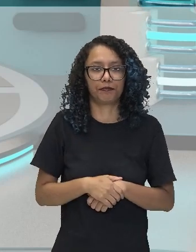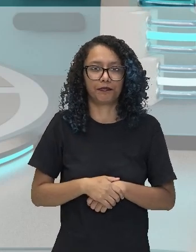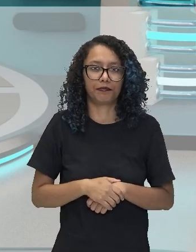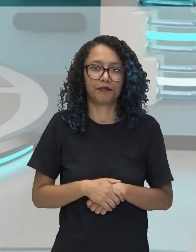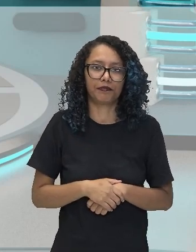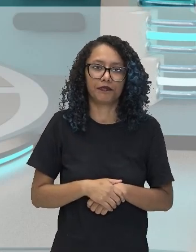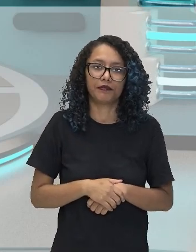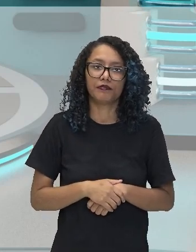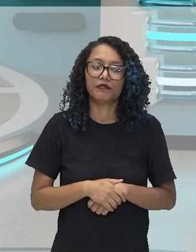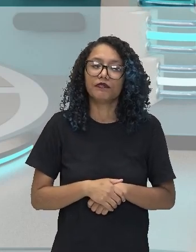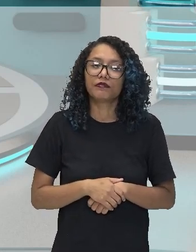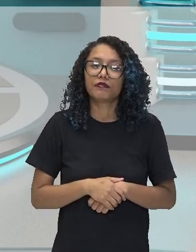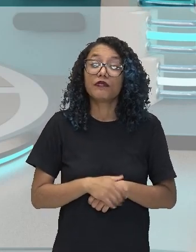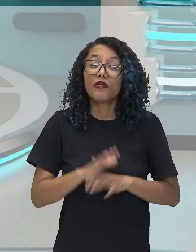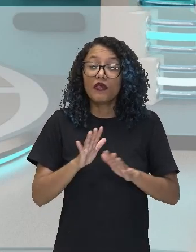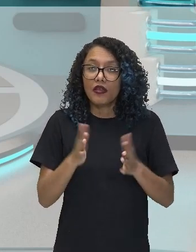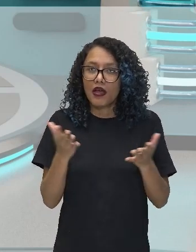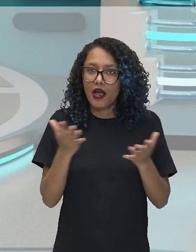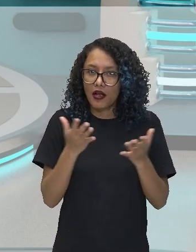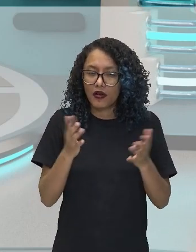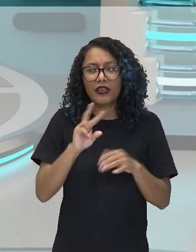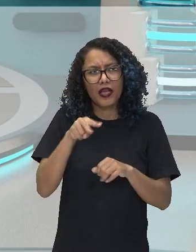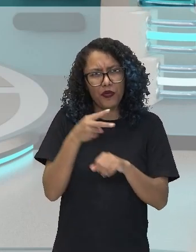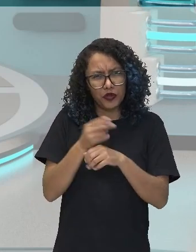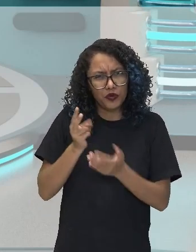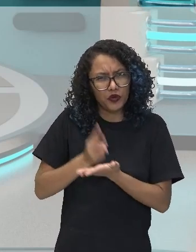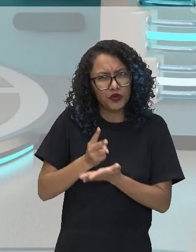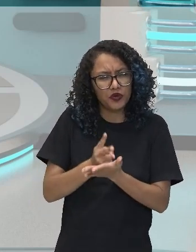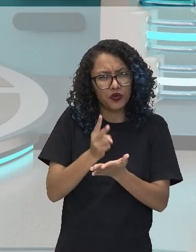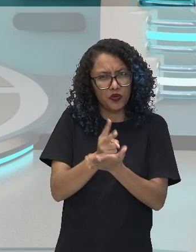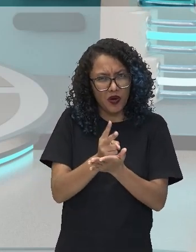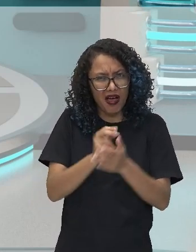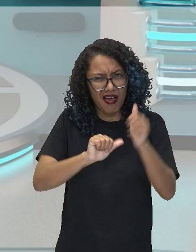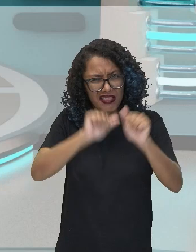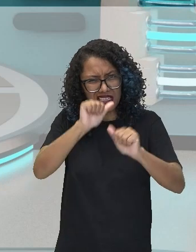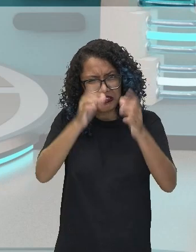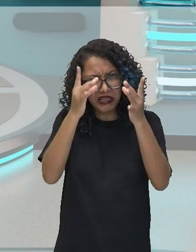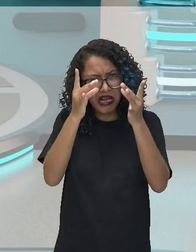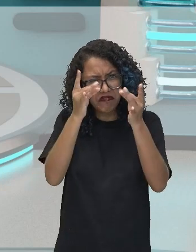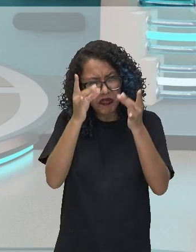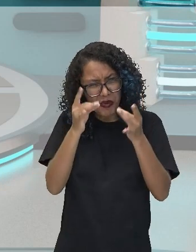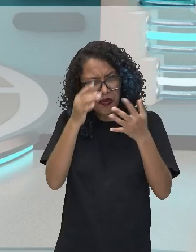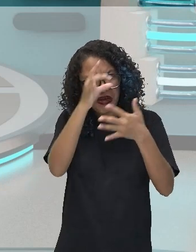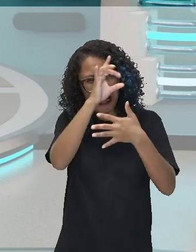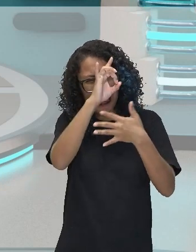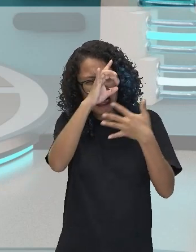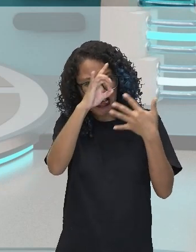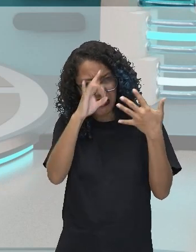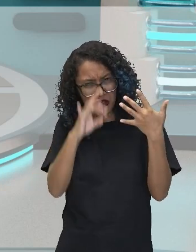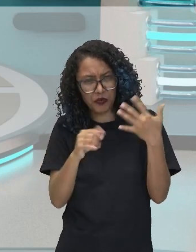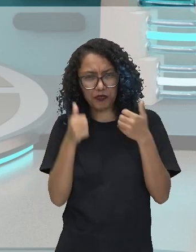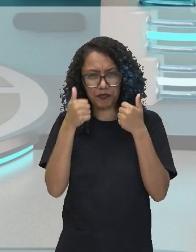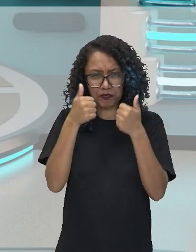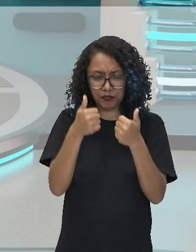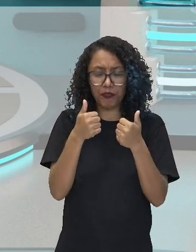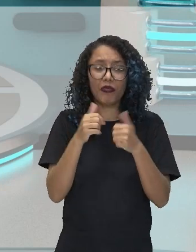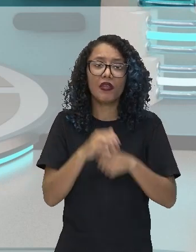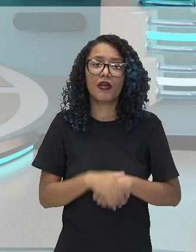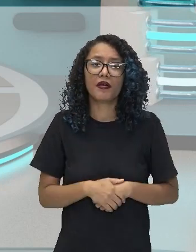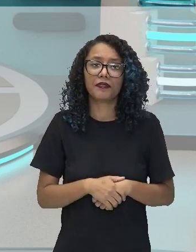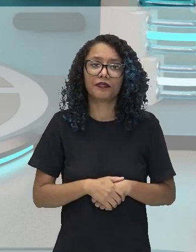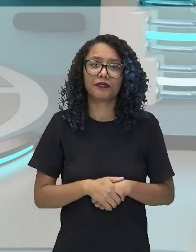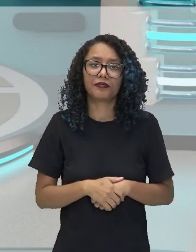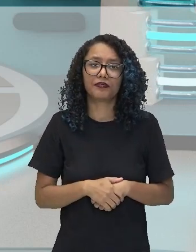eu convido vocês, daqui a pouco nós vamos estudar mais e adentrar, analisar cada um, o direto, o indireto e os dois juntos, tá bem? E